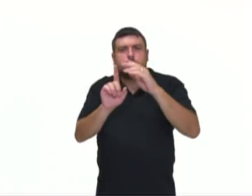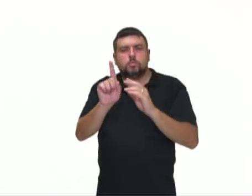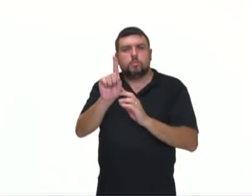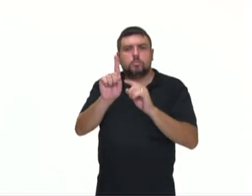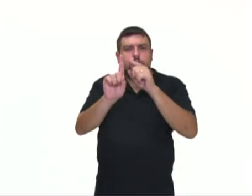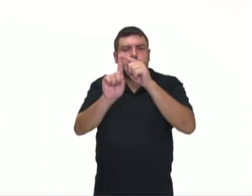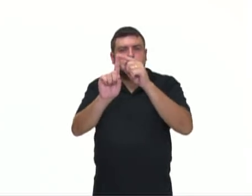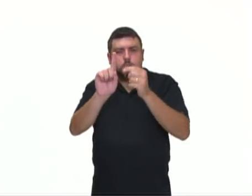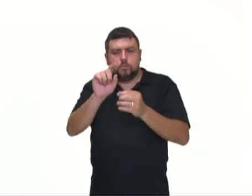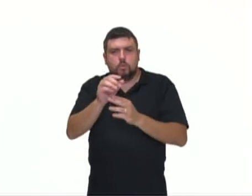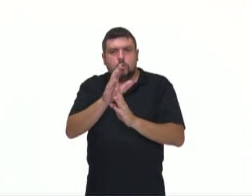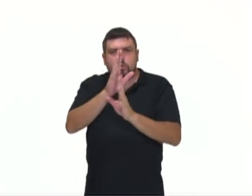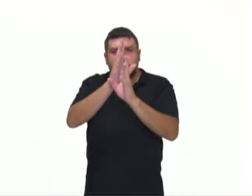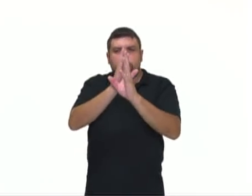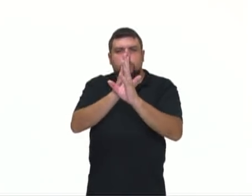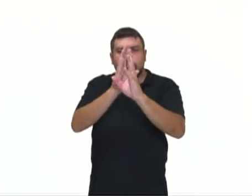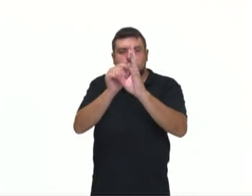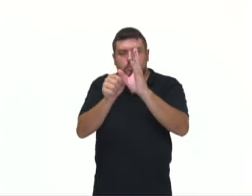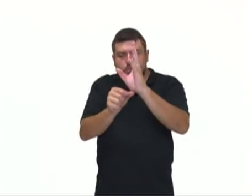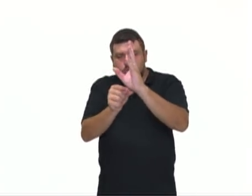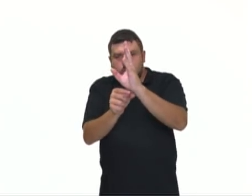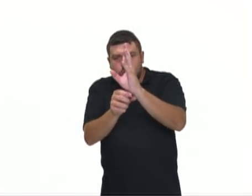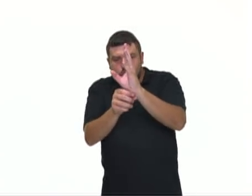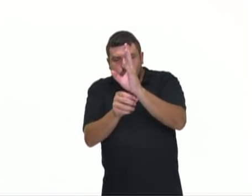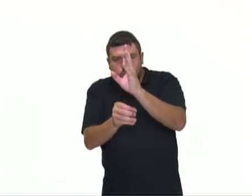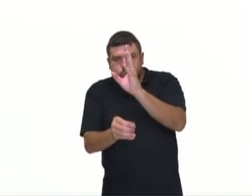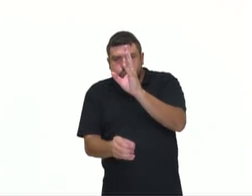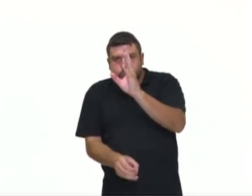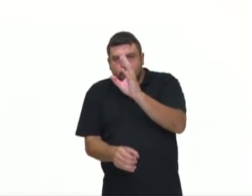são colocados a uma distância externa de